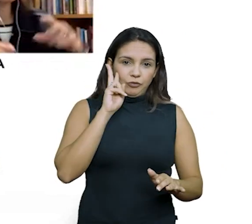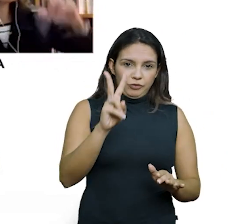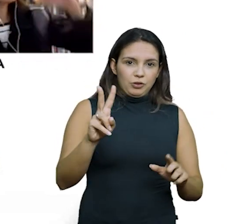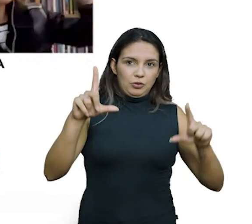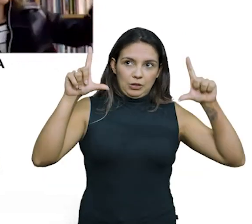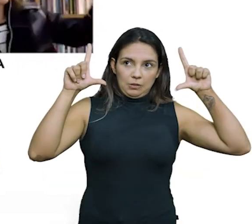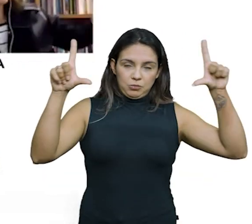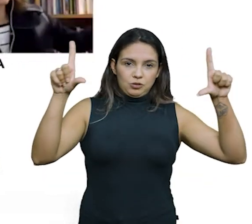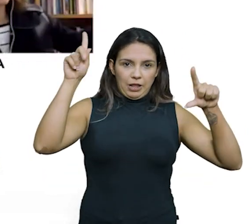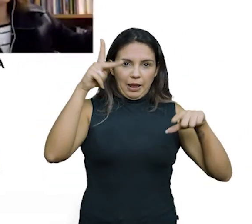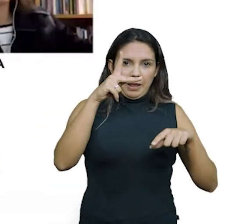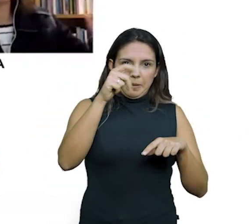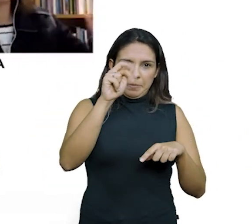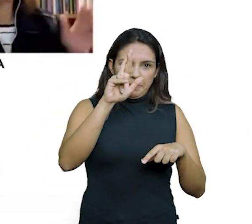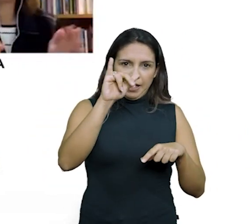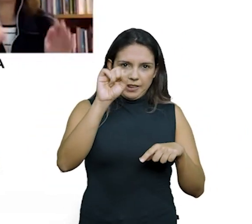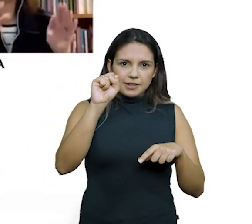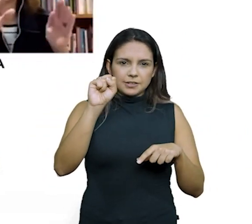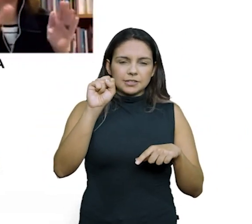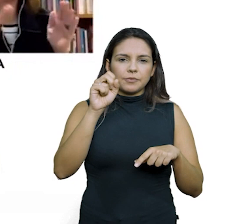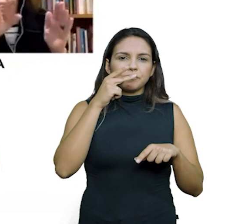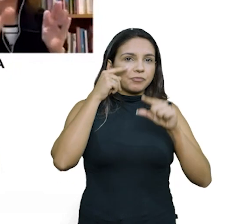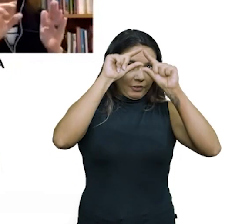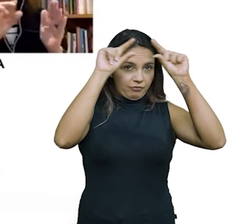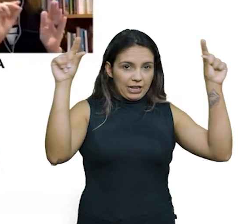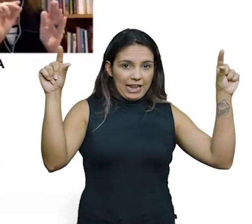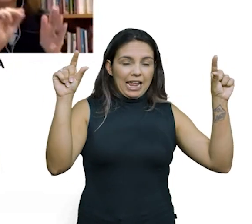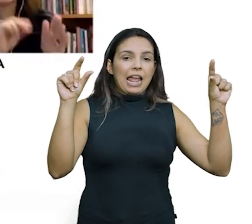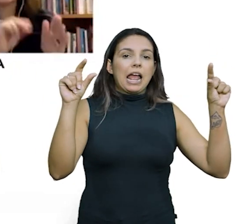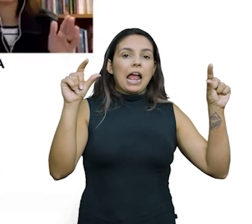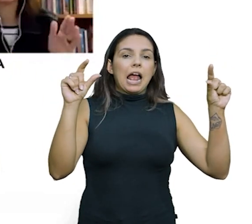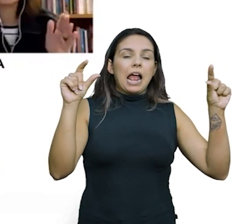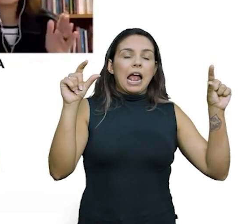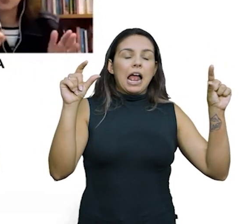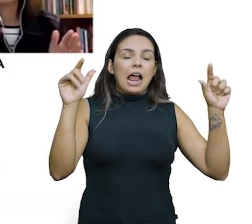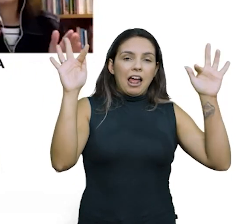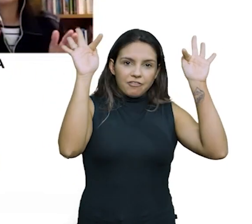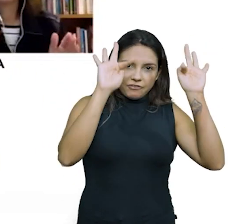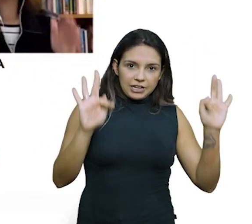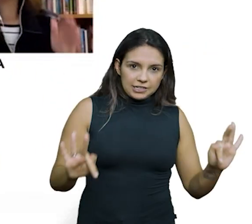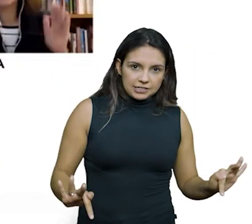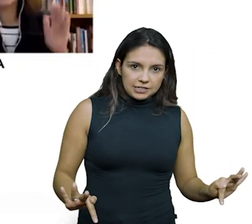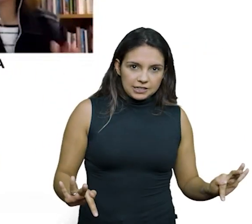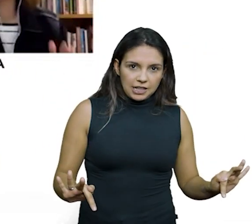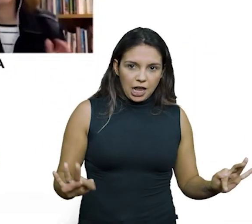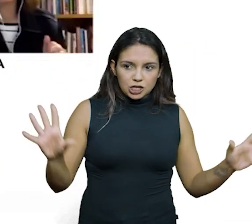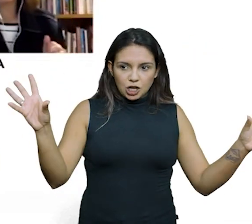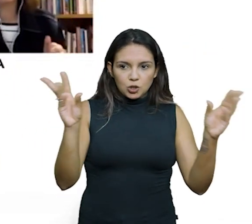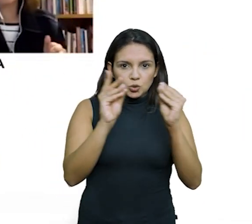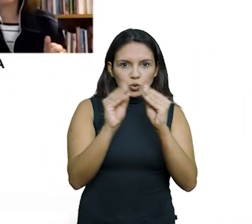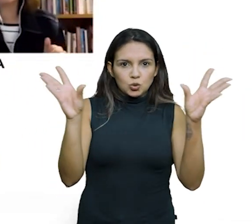vi um outdoor em Paris que falando a felicidade é a soma das pequenas felicidades. A gente